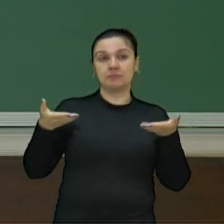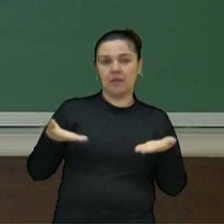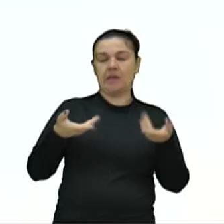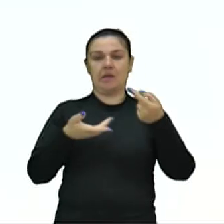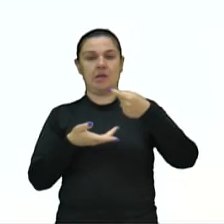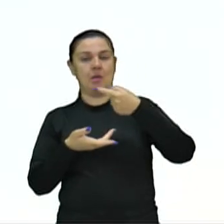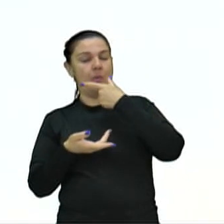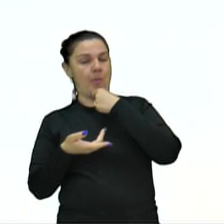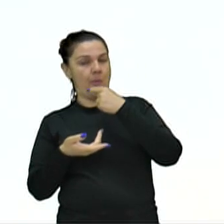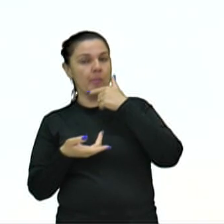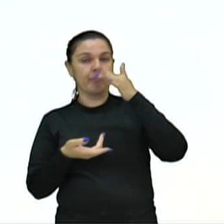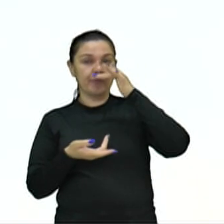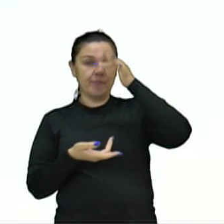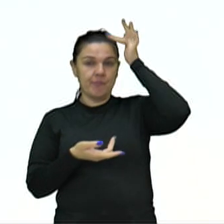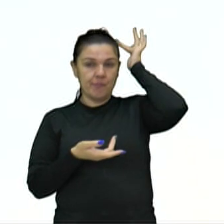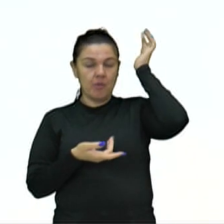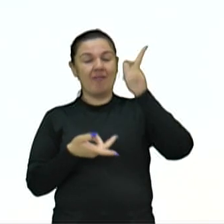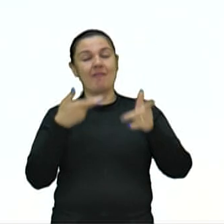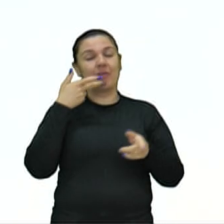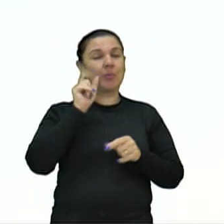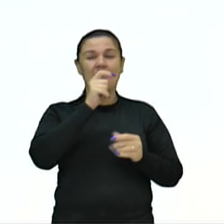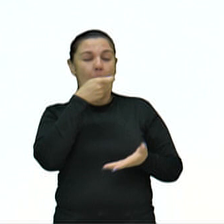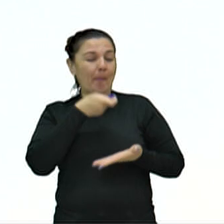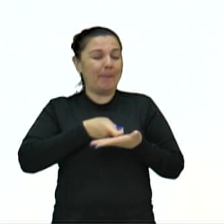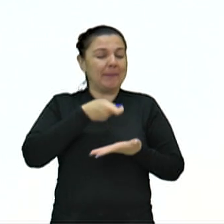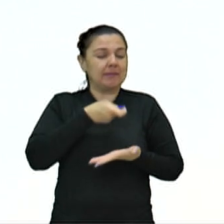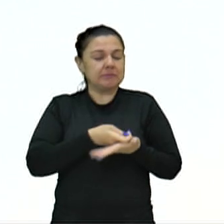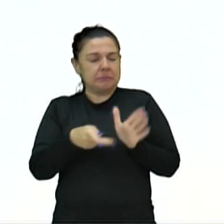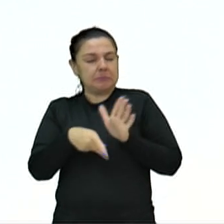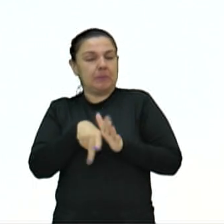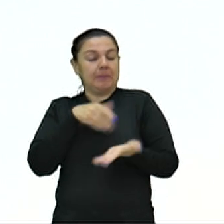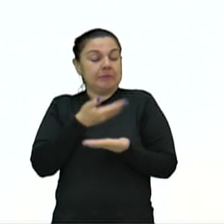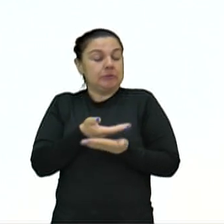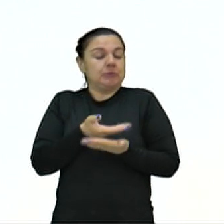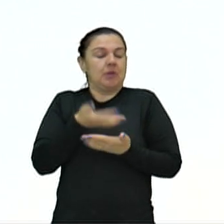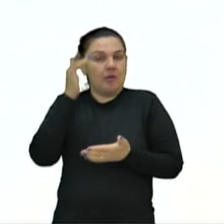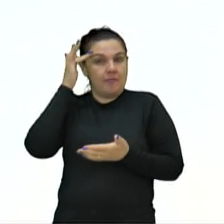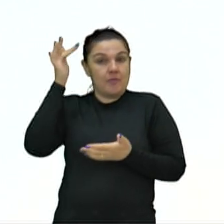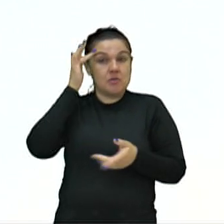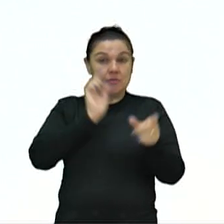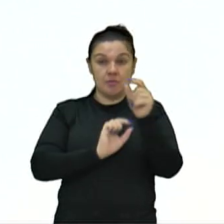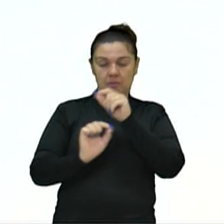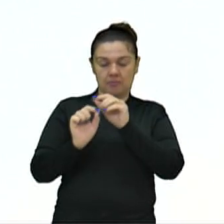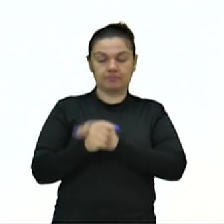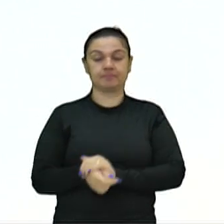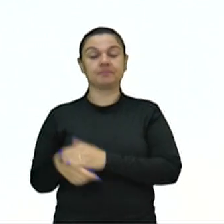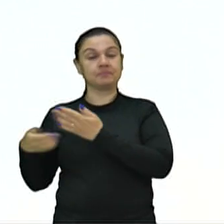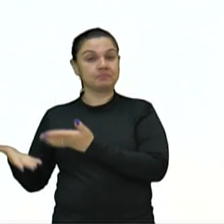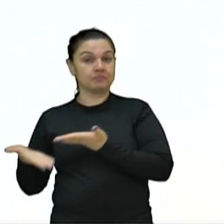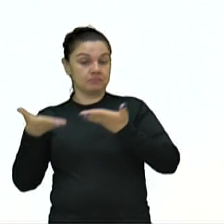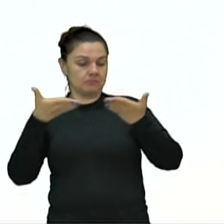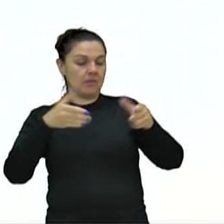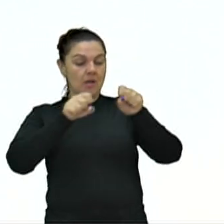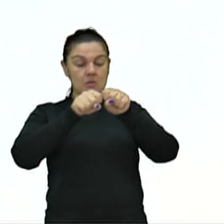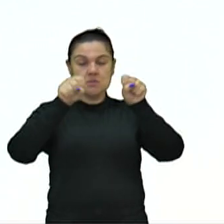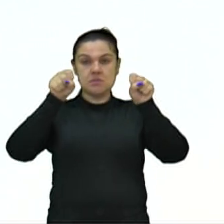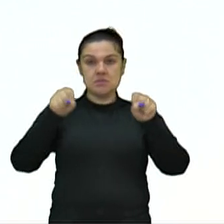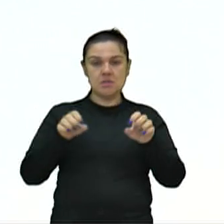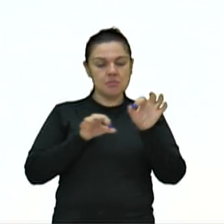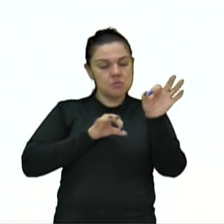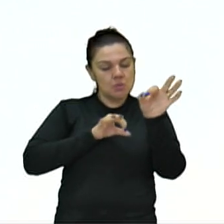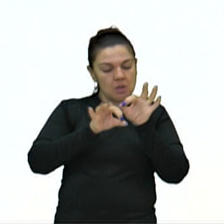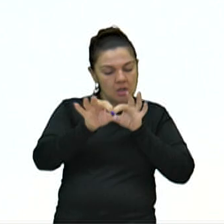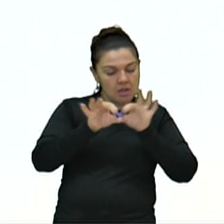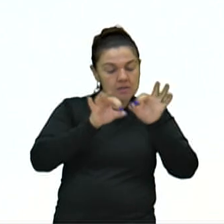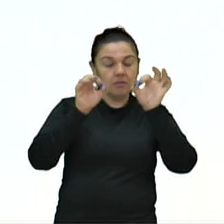Para Michel Foucault, a tarefa da filosofia seria, né, trazer os sistemas à luz, trazer as